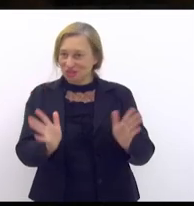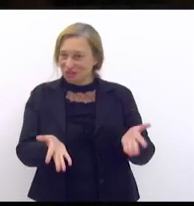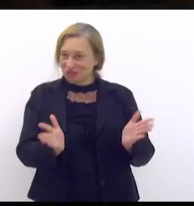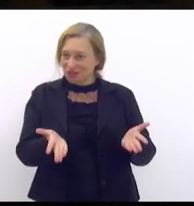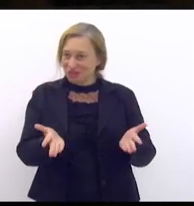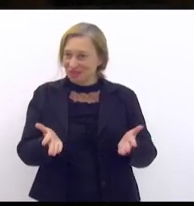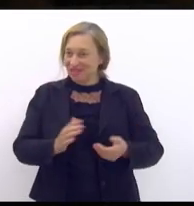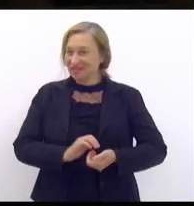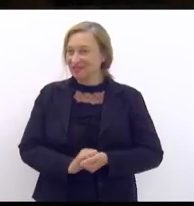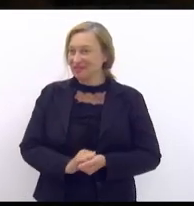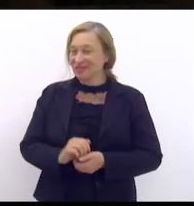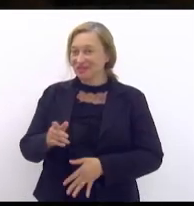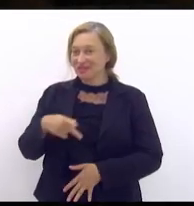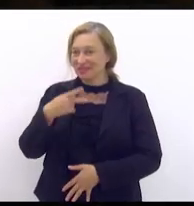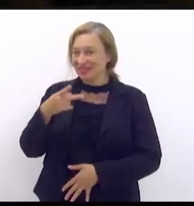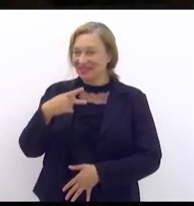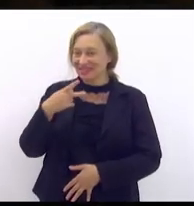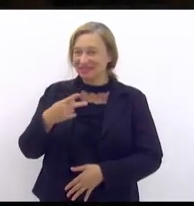com a vertente